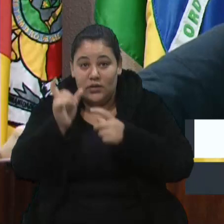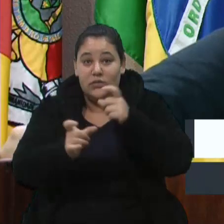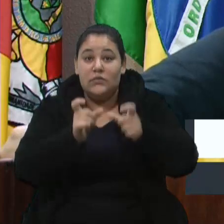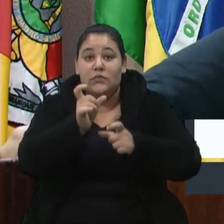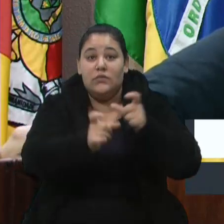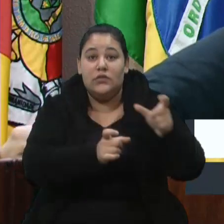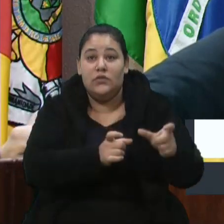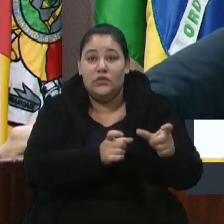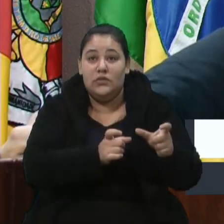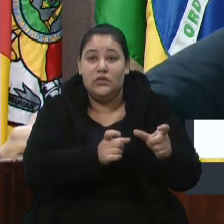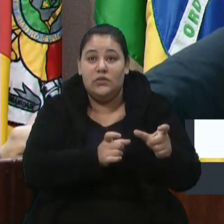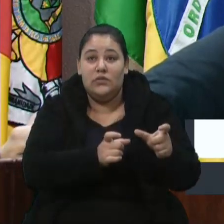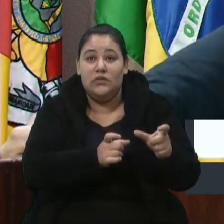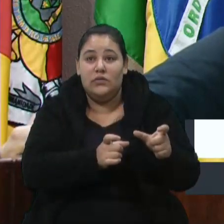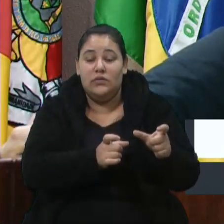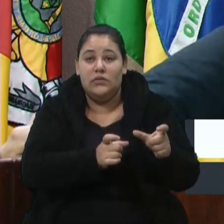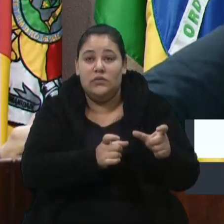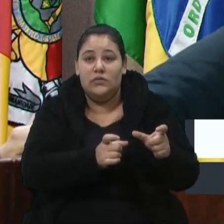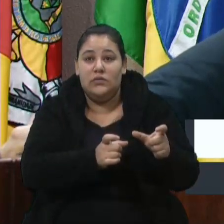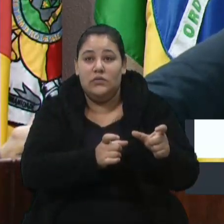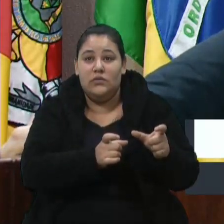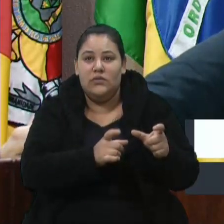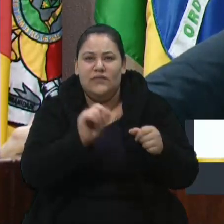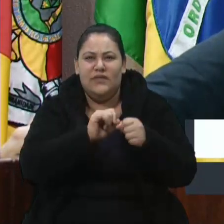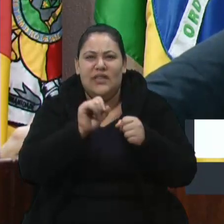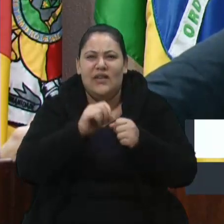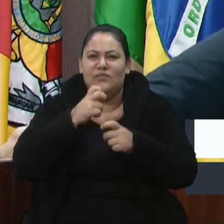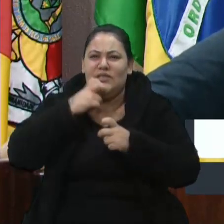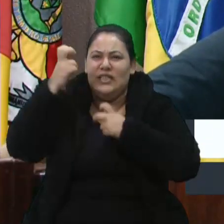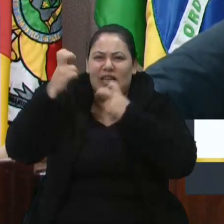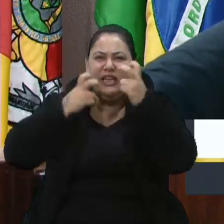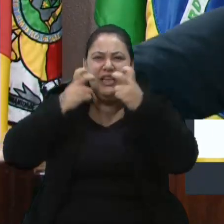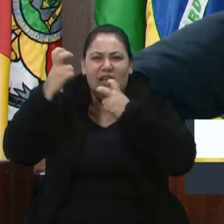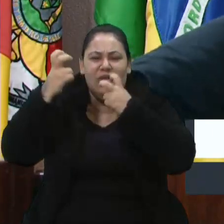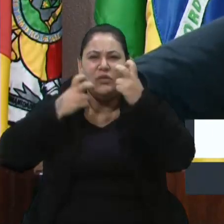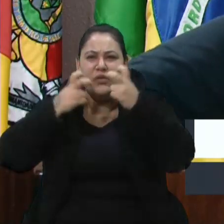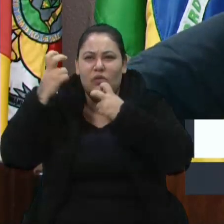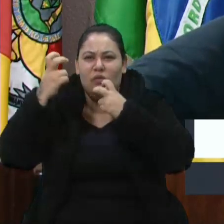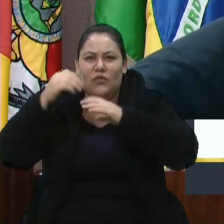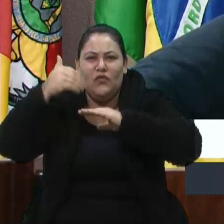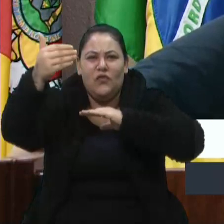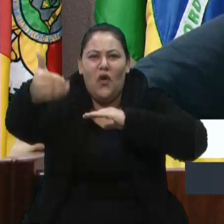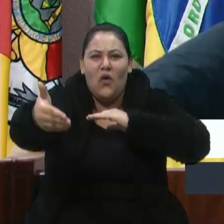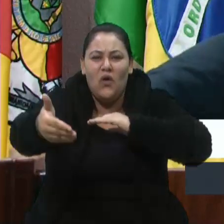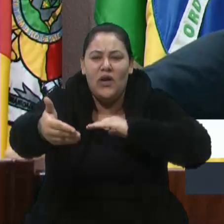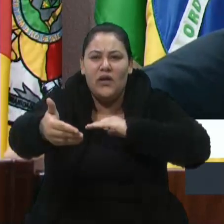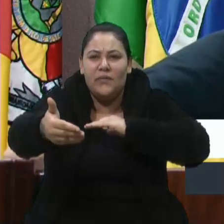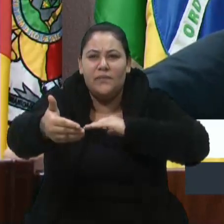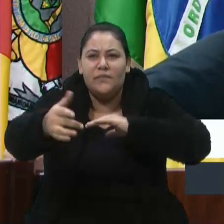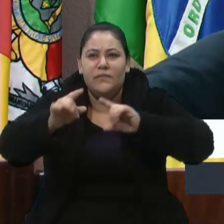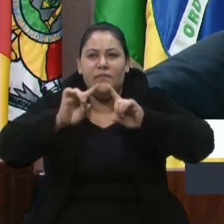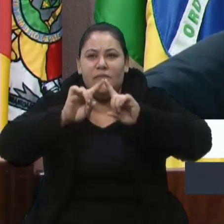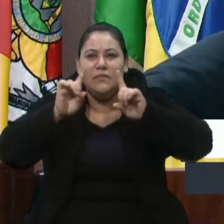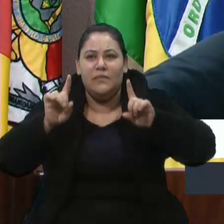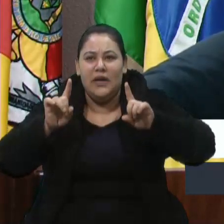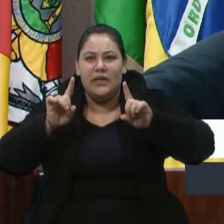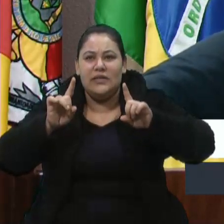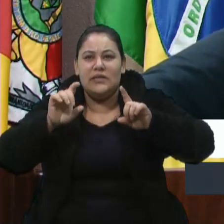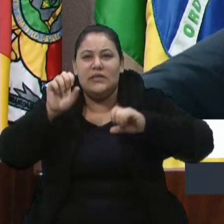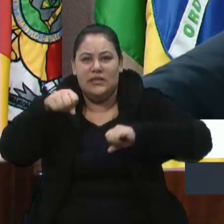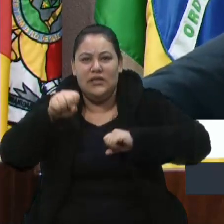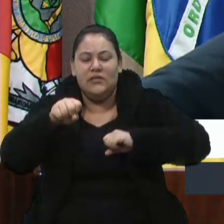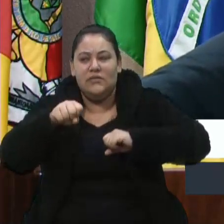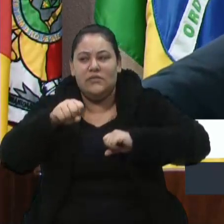forma pacífica, que fizeram uns gritos, uns gritos lá fora, enfim, mas elas estavam sim de forma